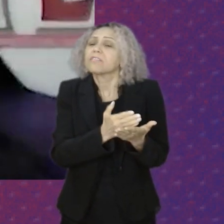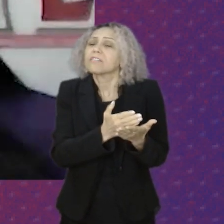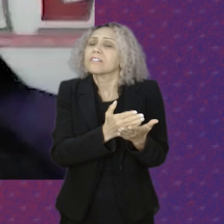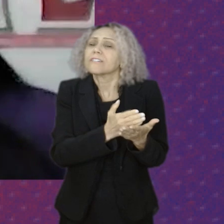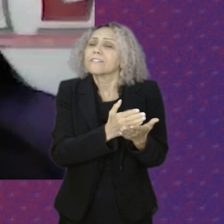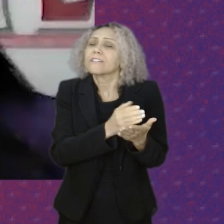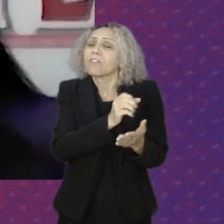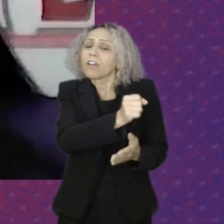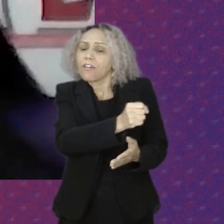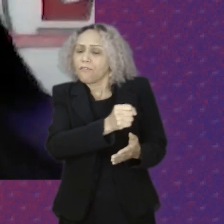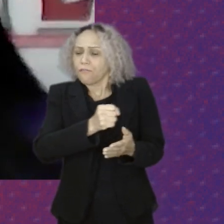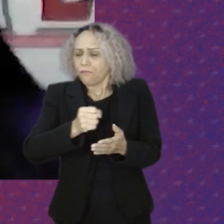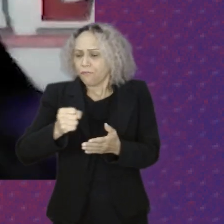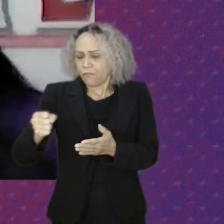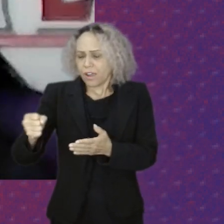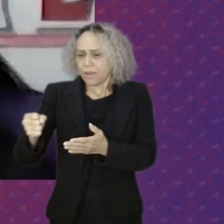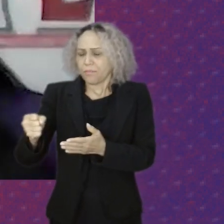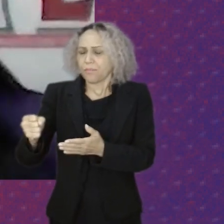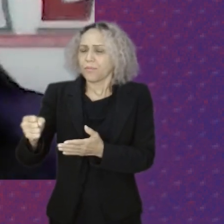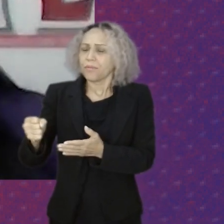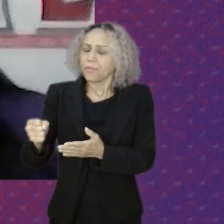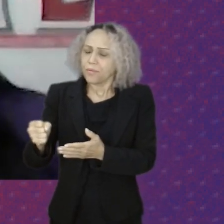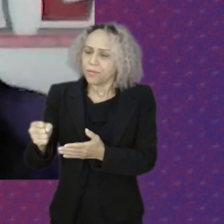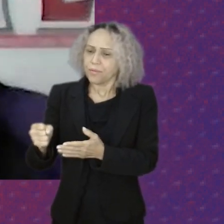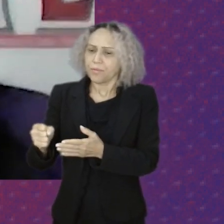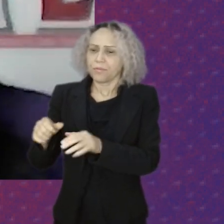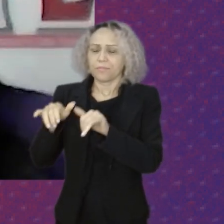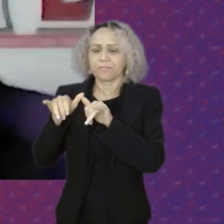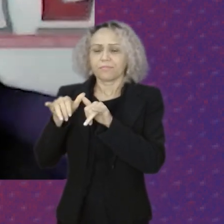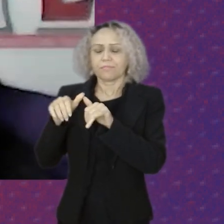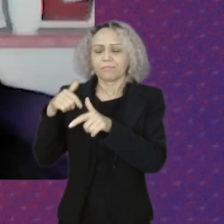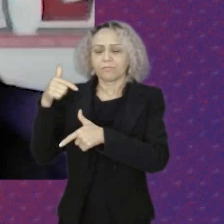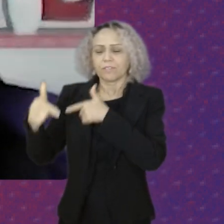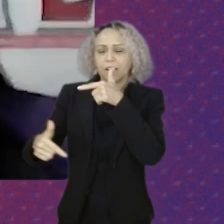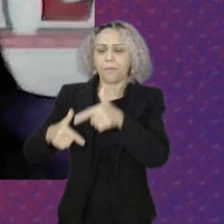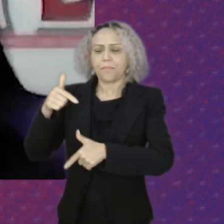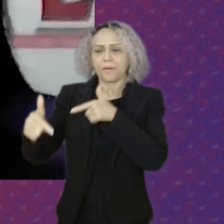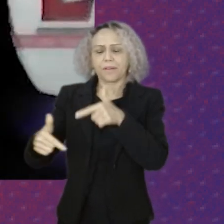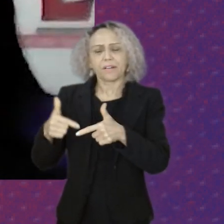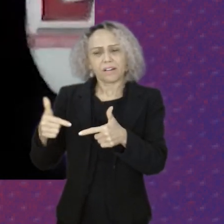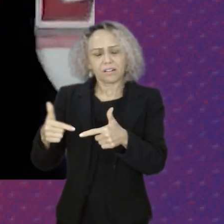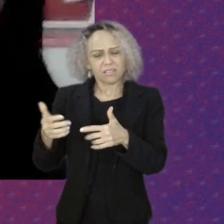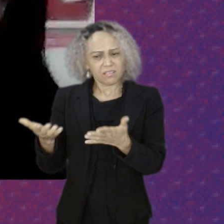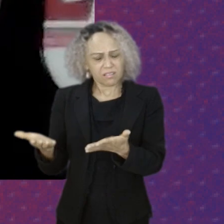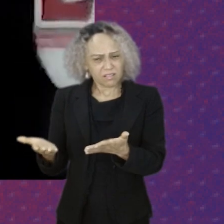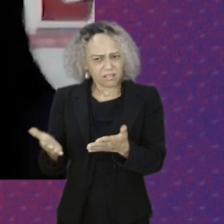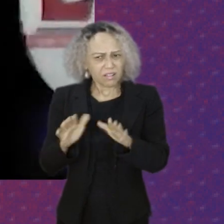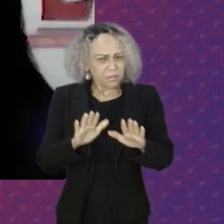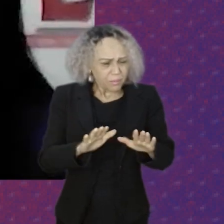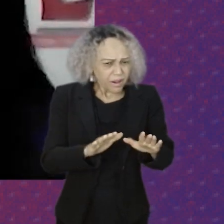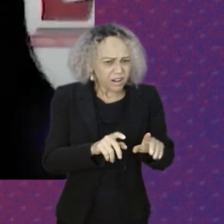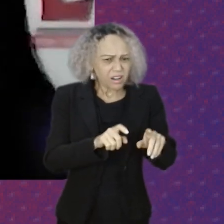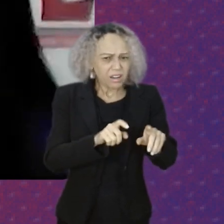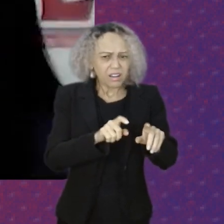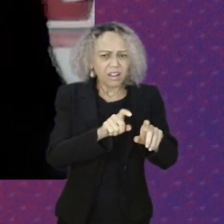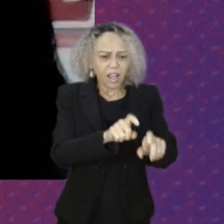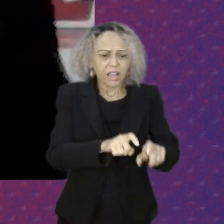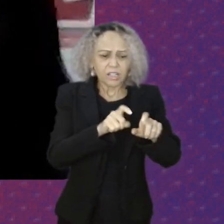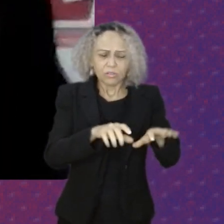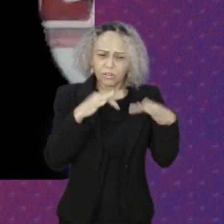todo. Mas a agricultura familiar também tem trabalho. A agricultura familiar, ela precisa